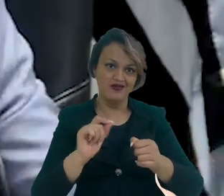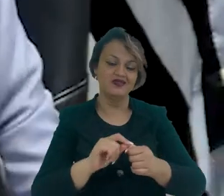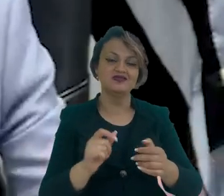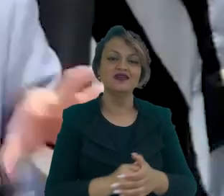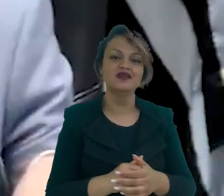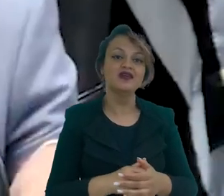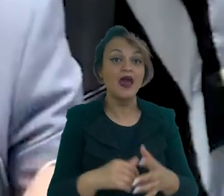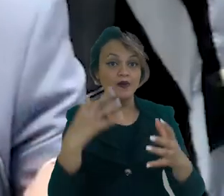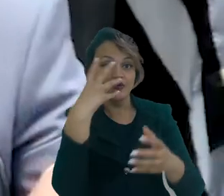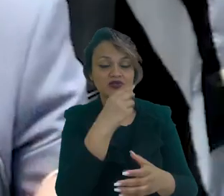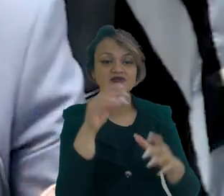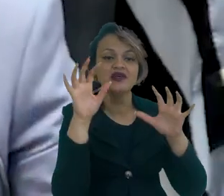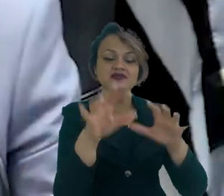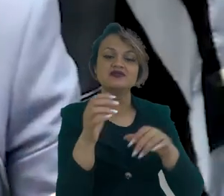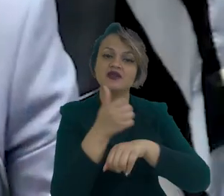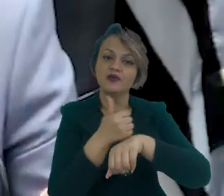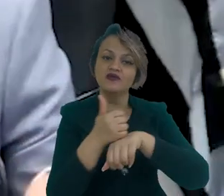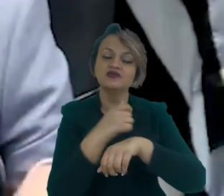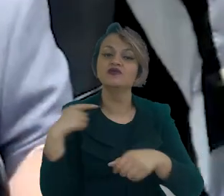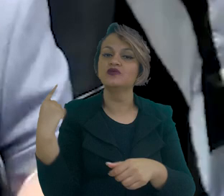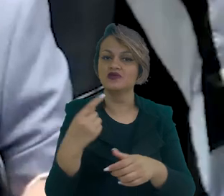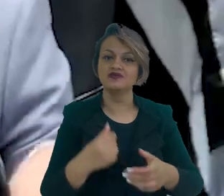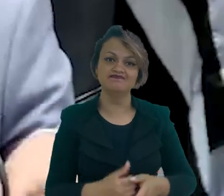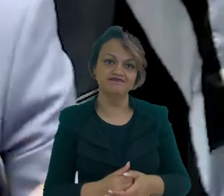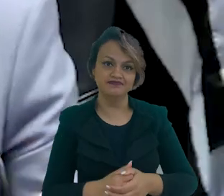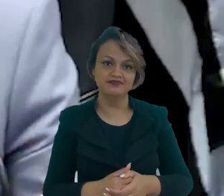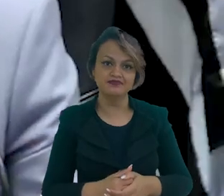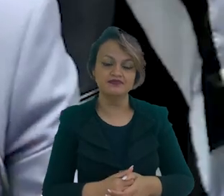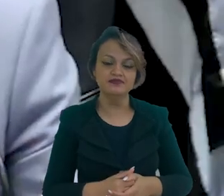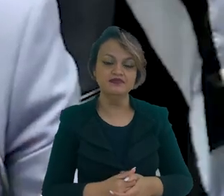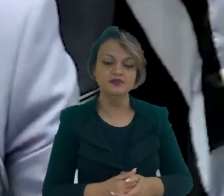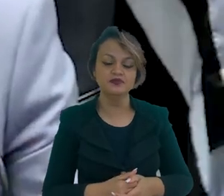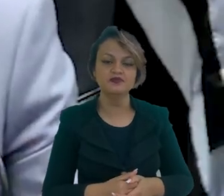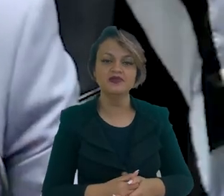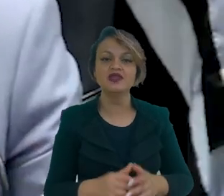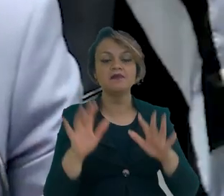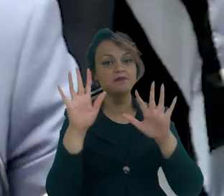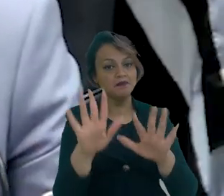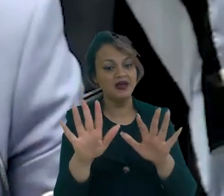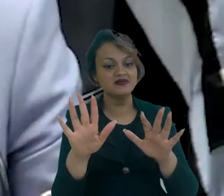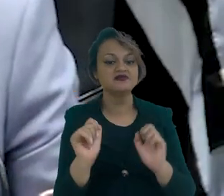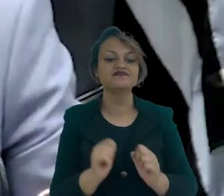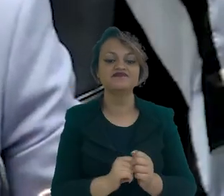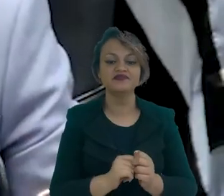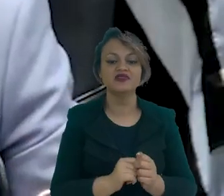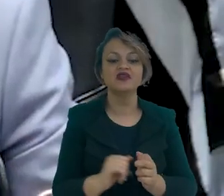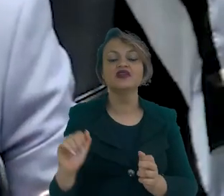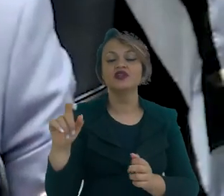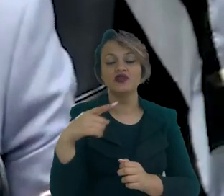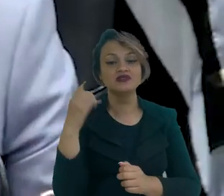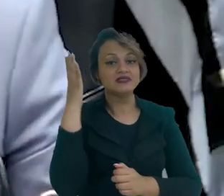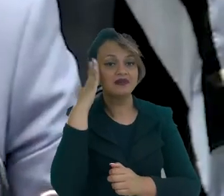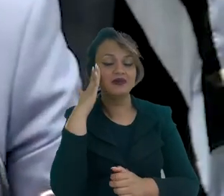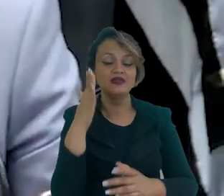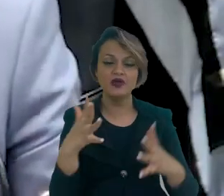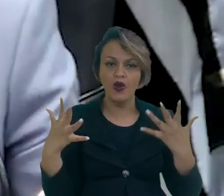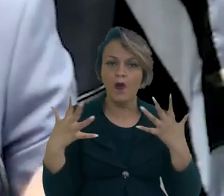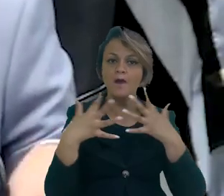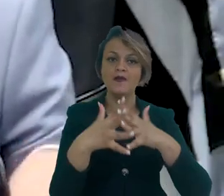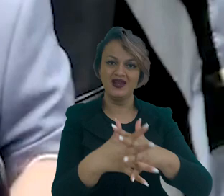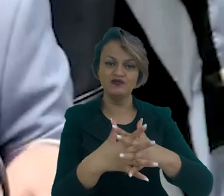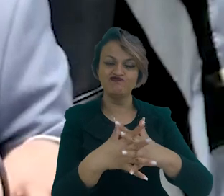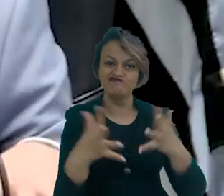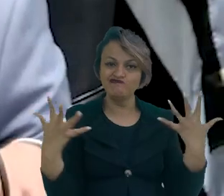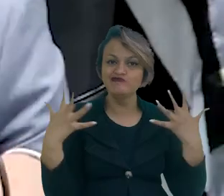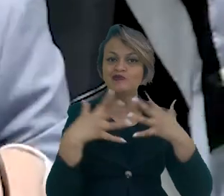esquecer tudo bem sim essa é a beleza da nossa profissão uma delas né obviamente mas